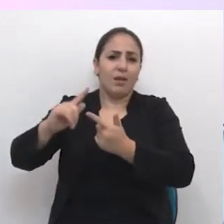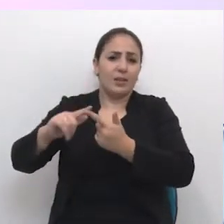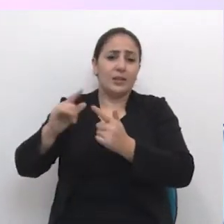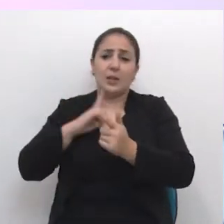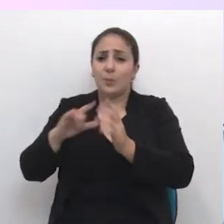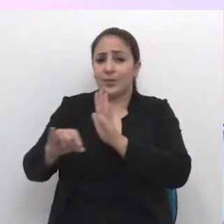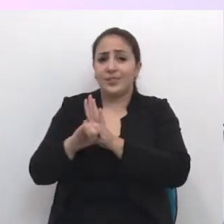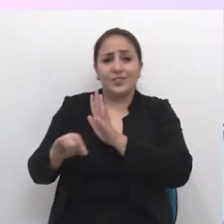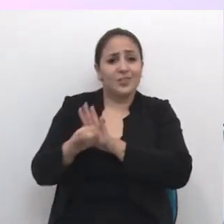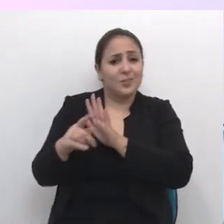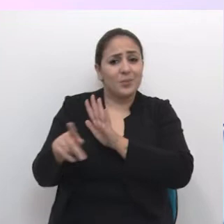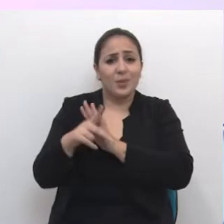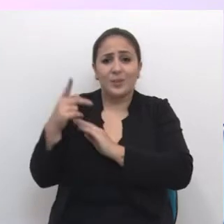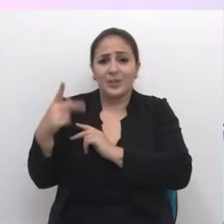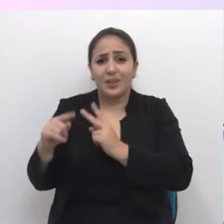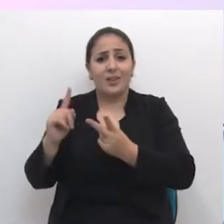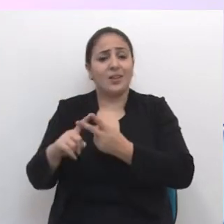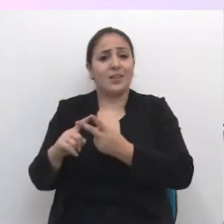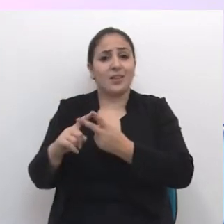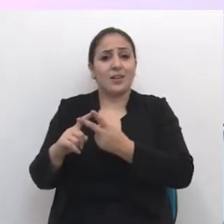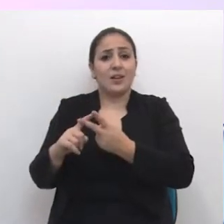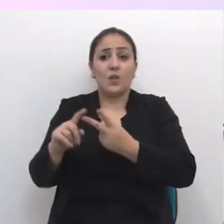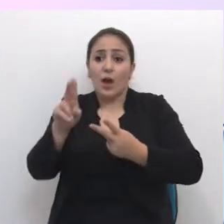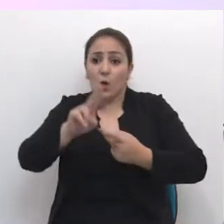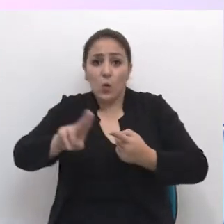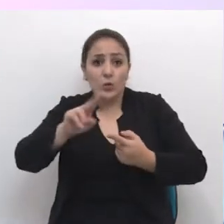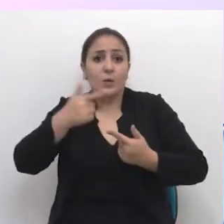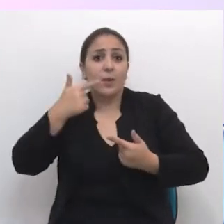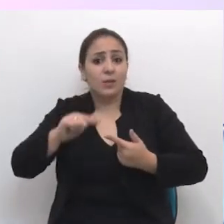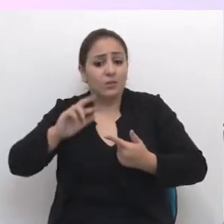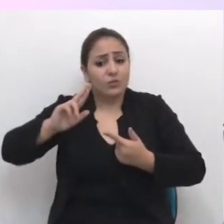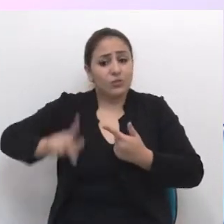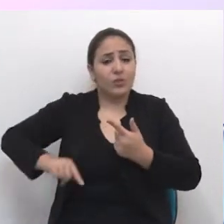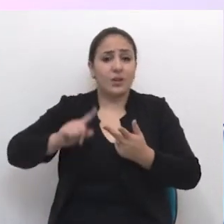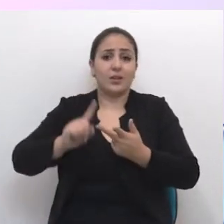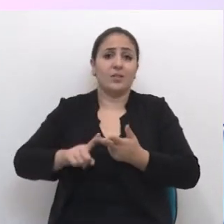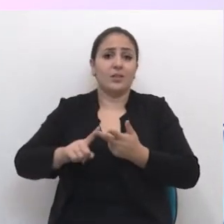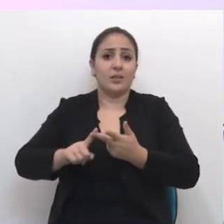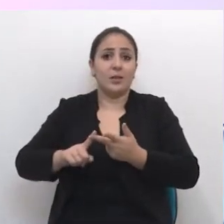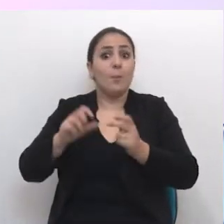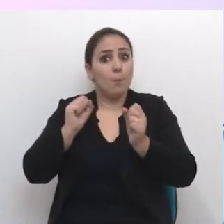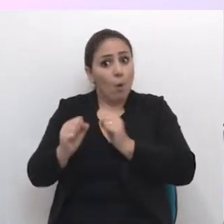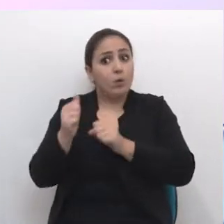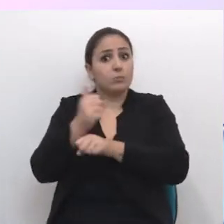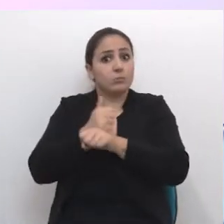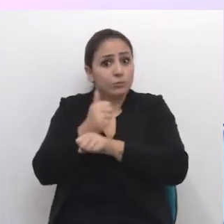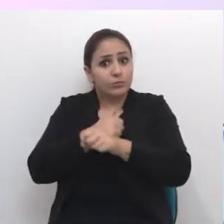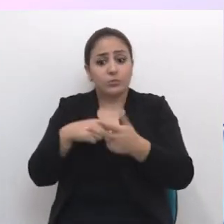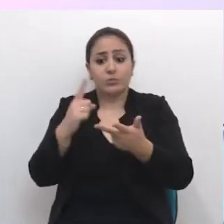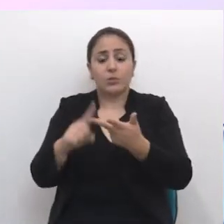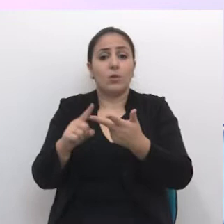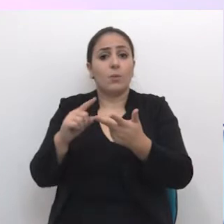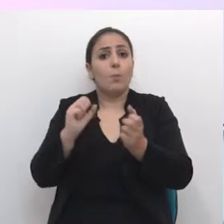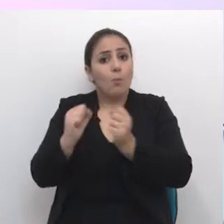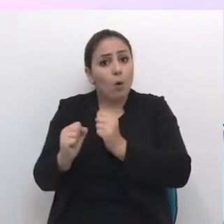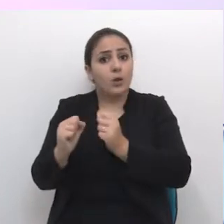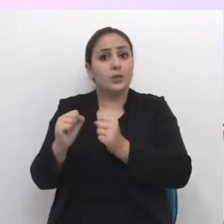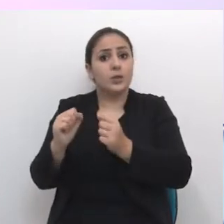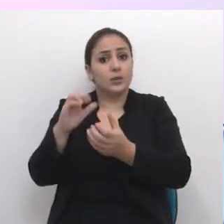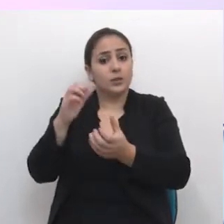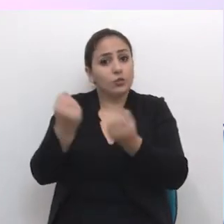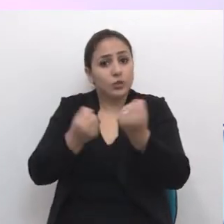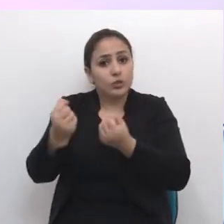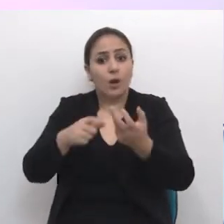de uma identidade própria dele, ele vai crescer usando uma língua diferente, ele vai ter uma profissão, ele vai poder dirigir, ele vai